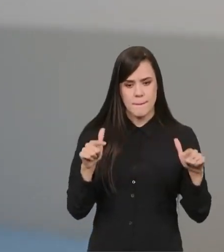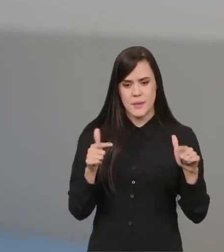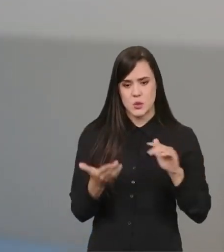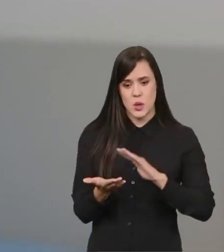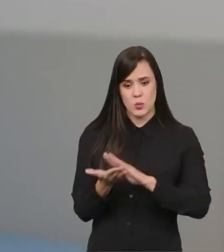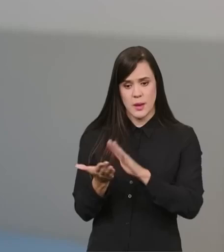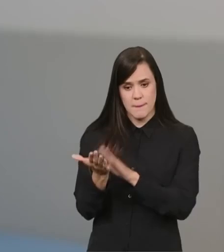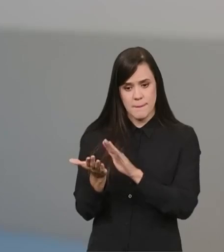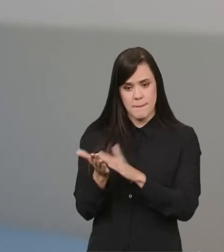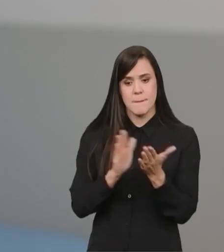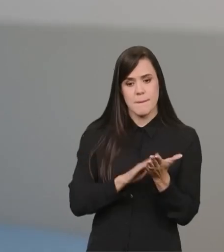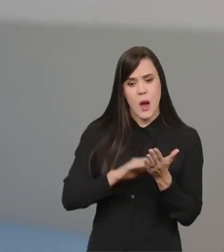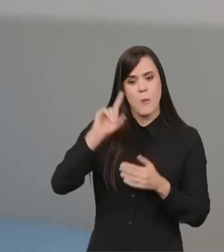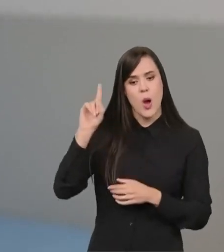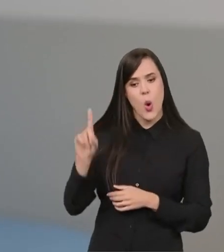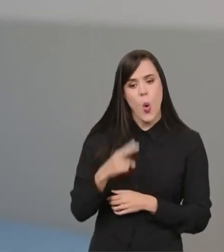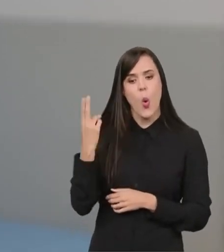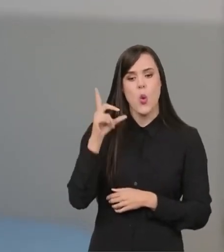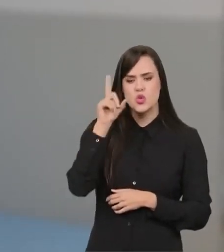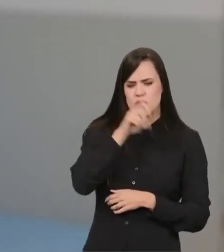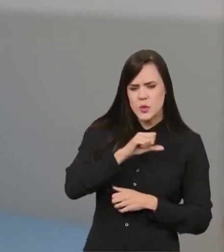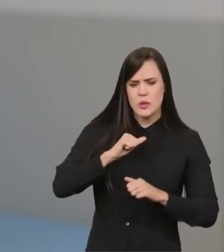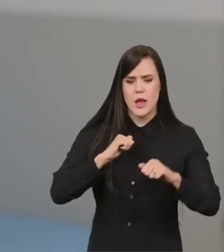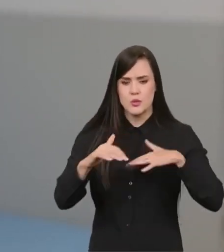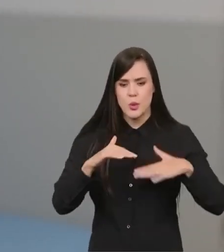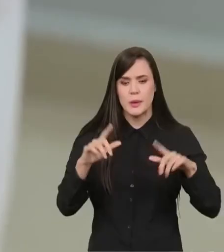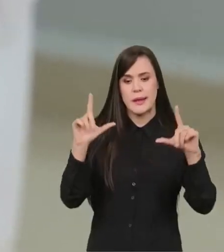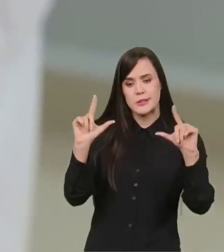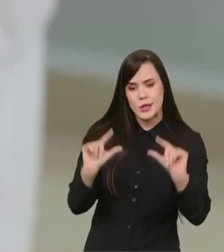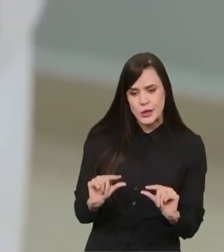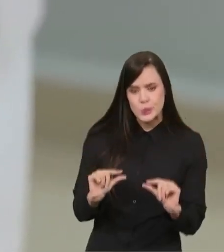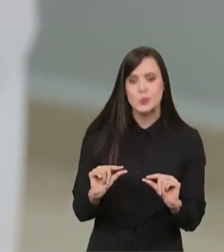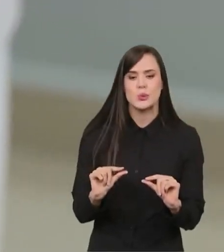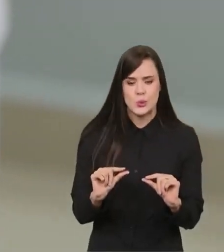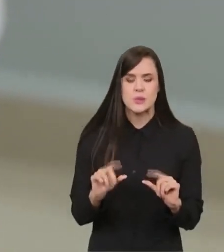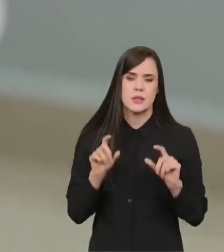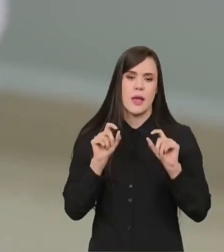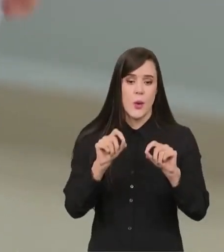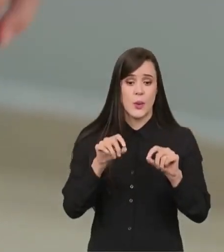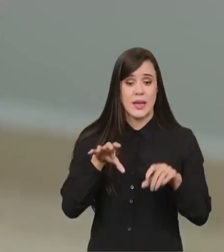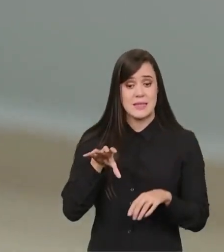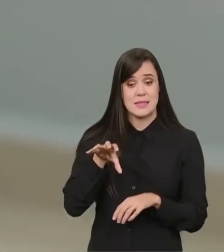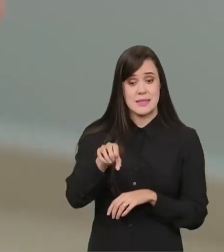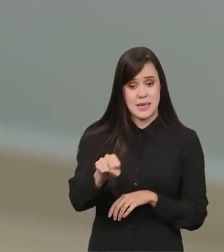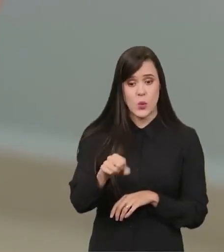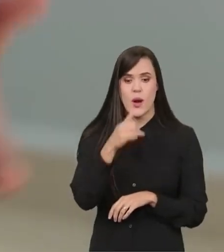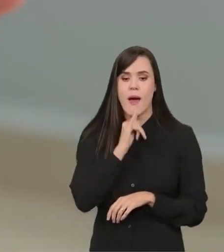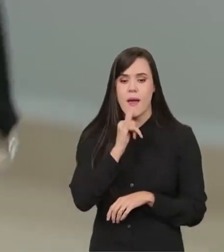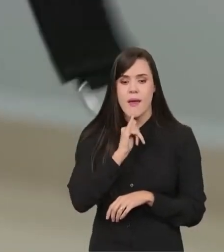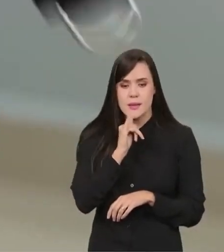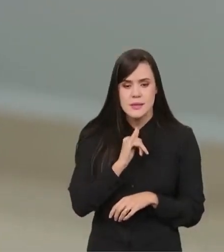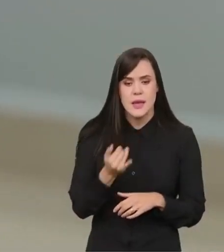palmar ou que tem alguma dificuldade na mão, alguma mobilidade reduzida. Ela serve para você segurar. Por exemplo,